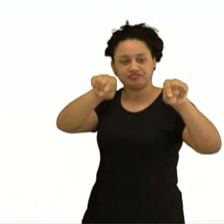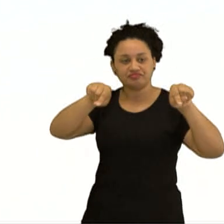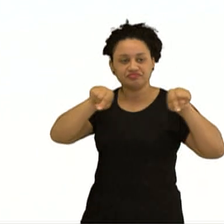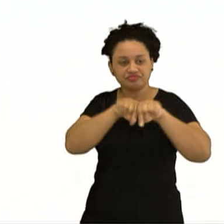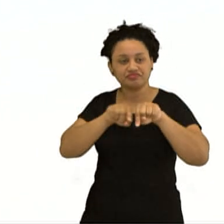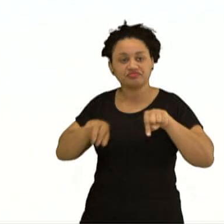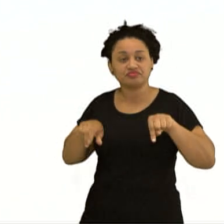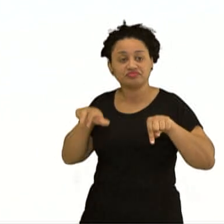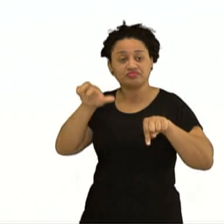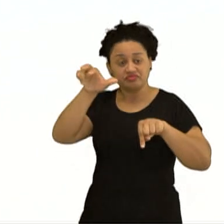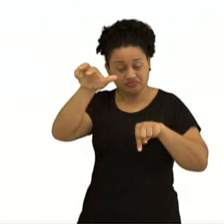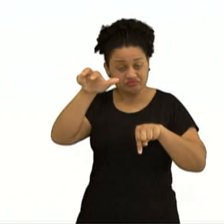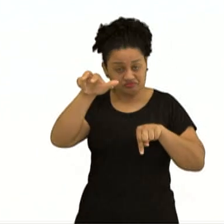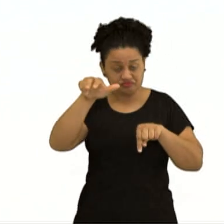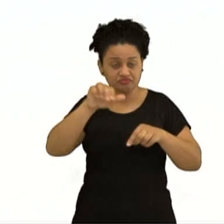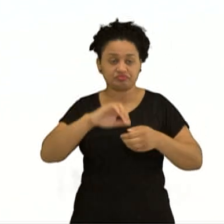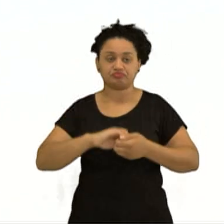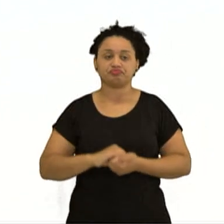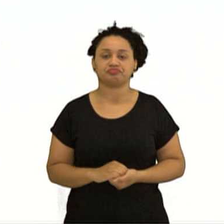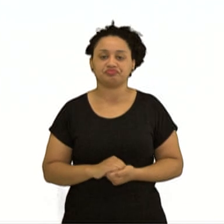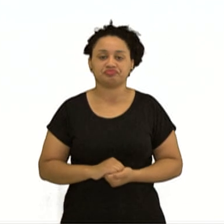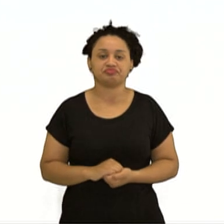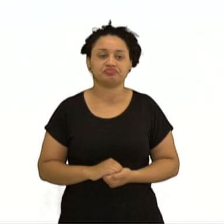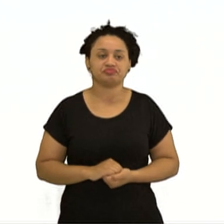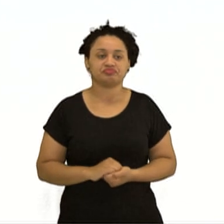Church de Rabbit Hole.